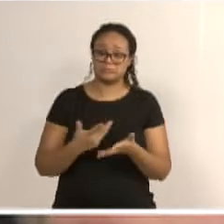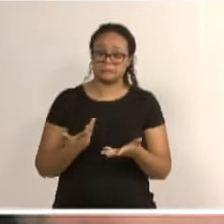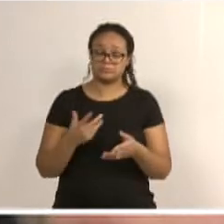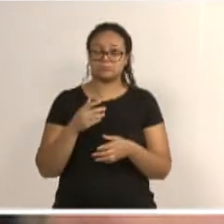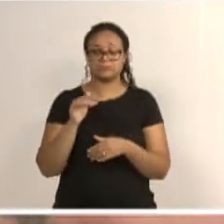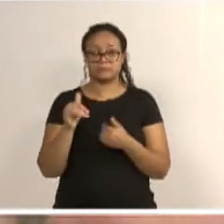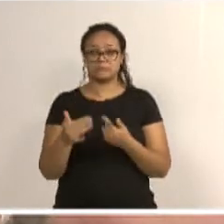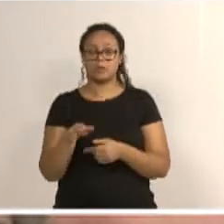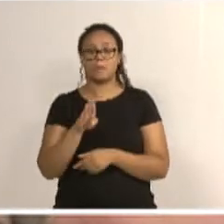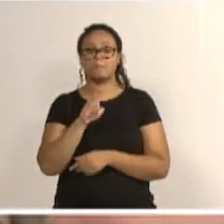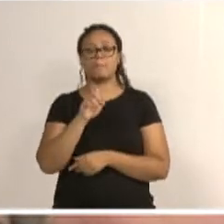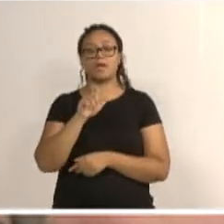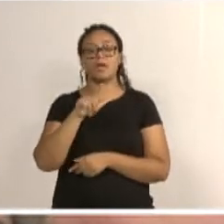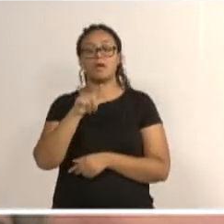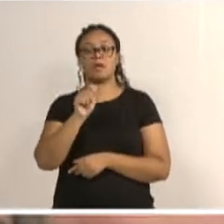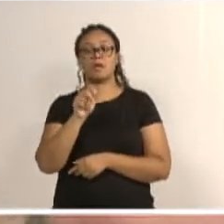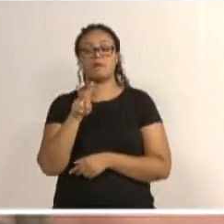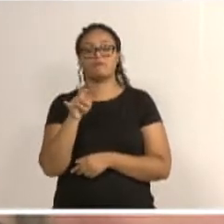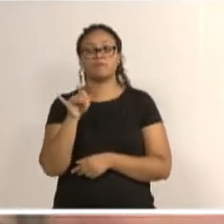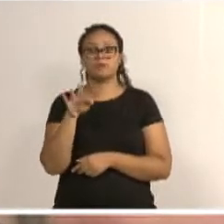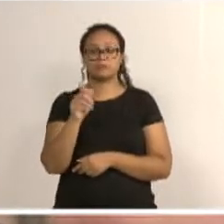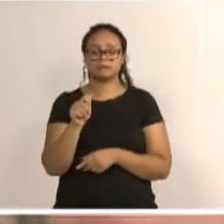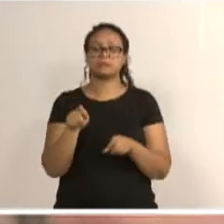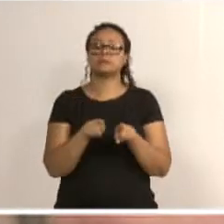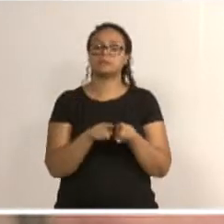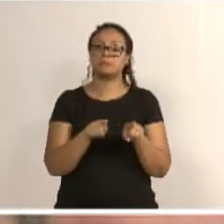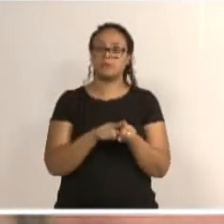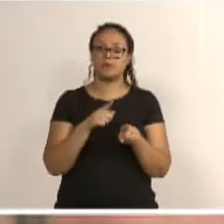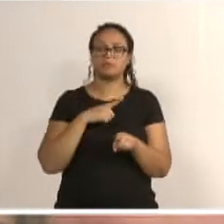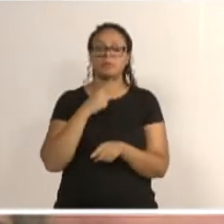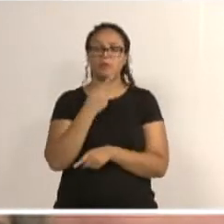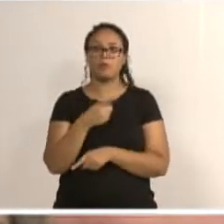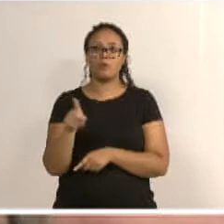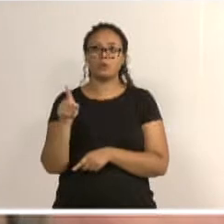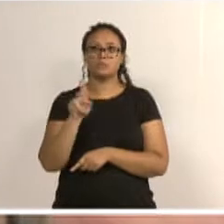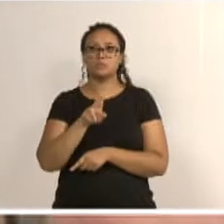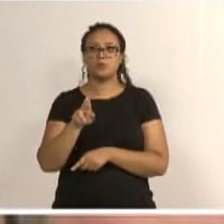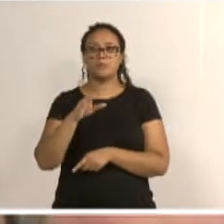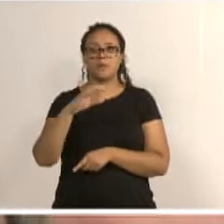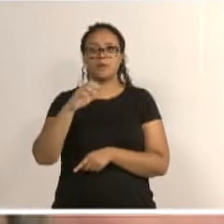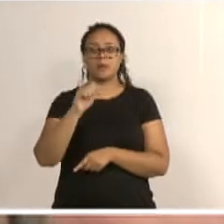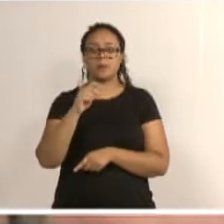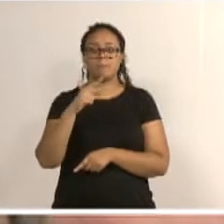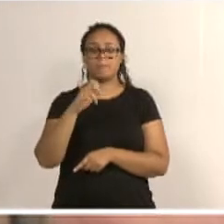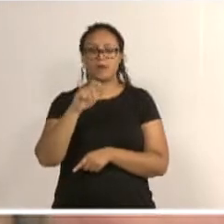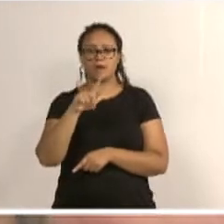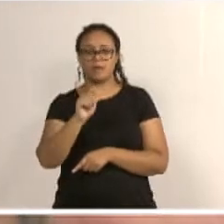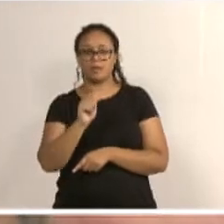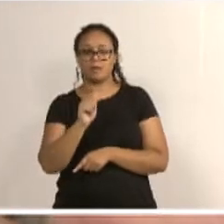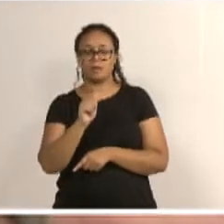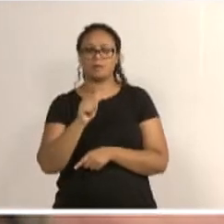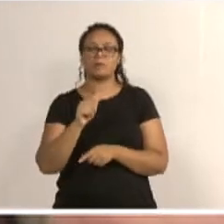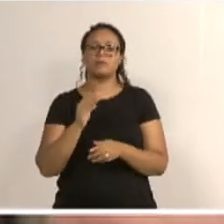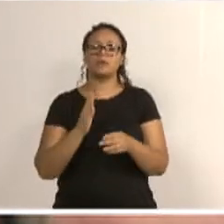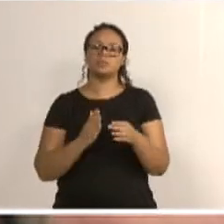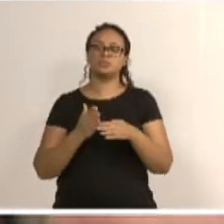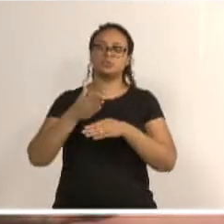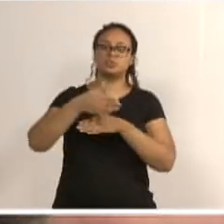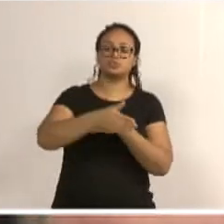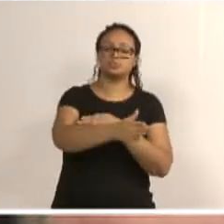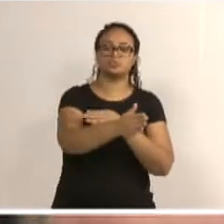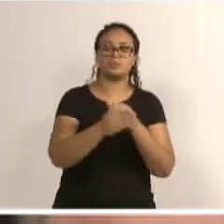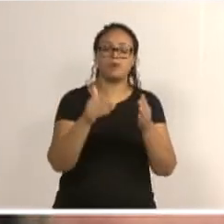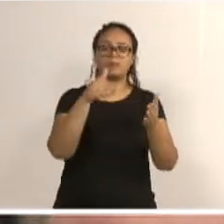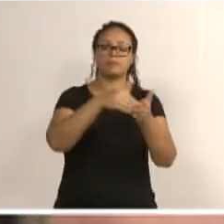Vista pode também se entender na linha da Capela, que atravessa a cidade de Blumenau, vai até Gaspar, né? Também dá para explicar